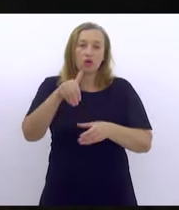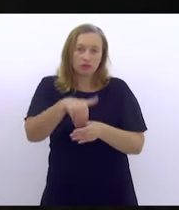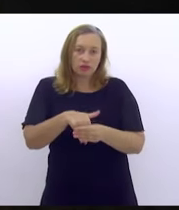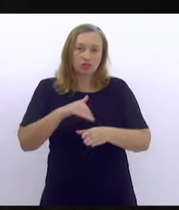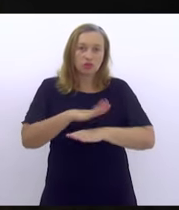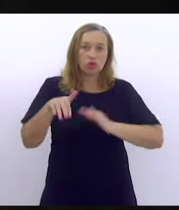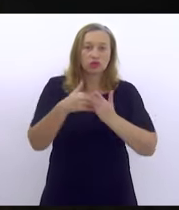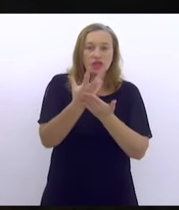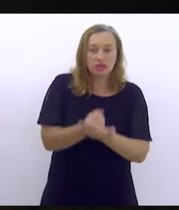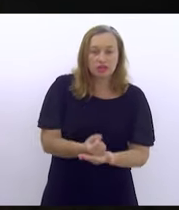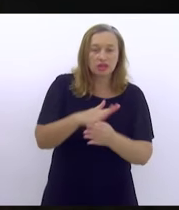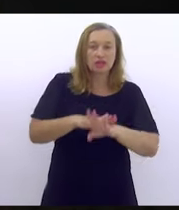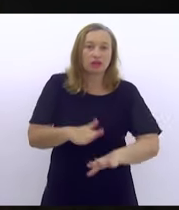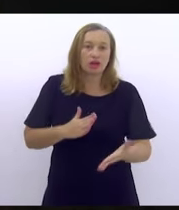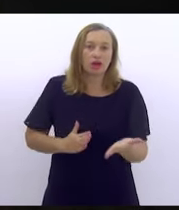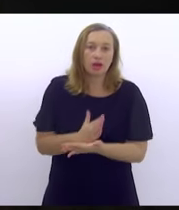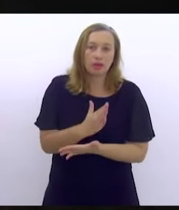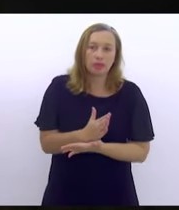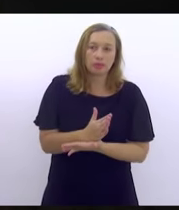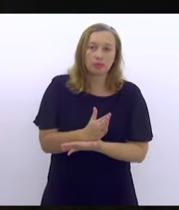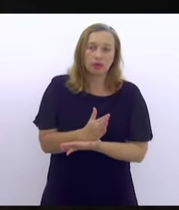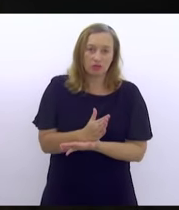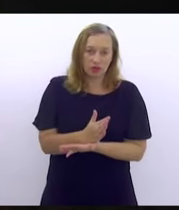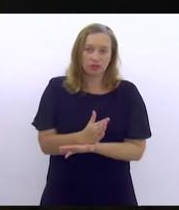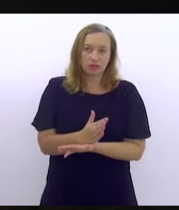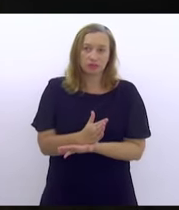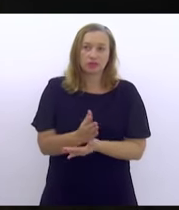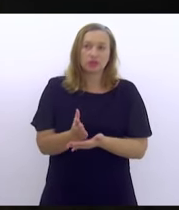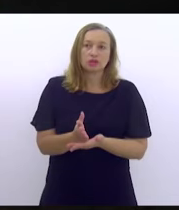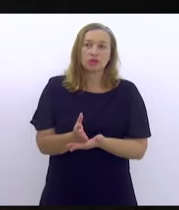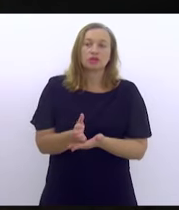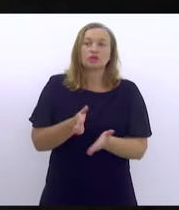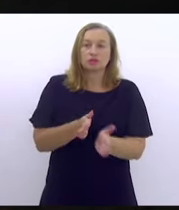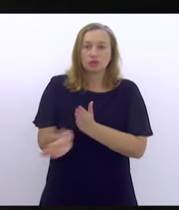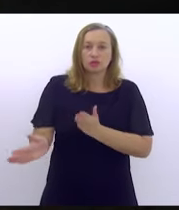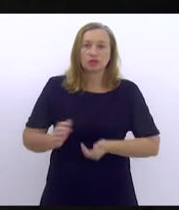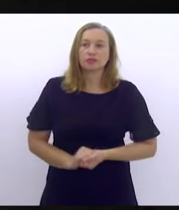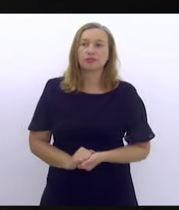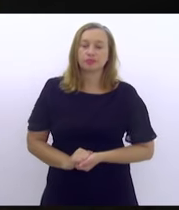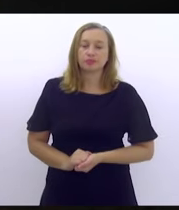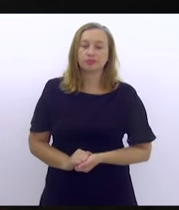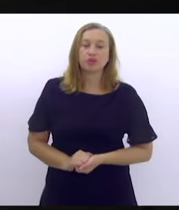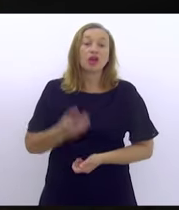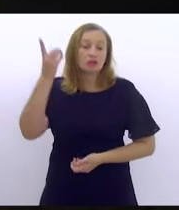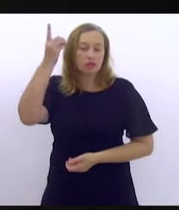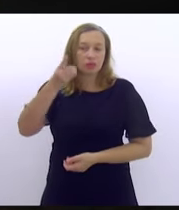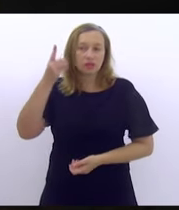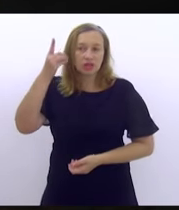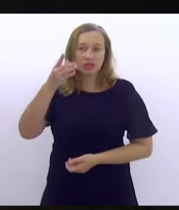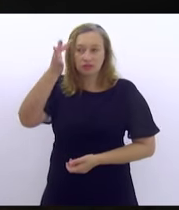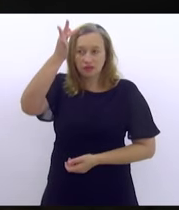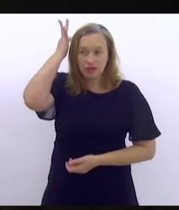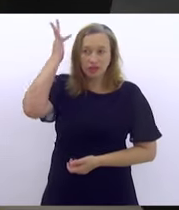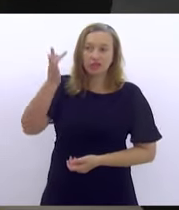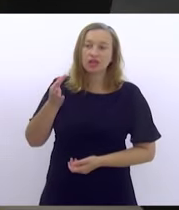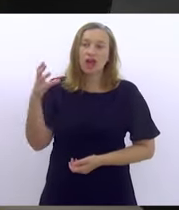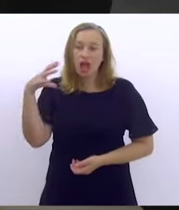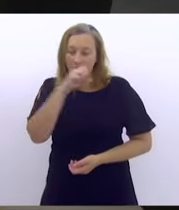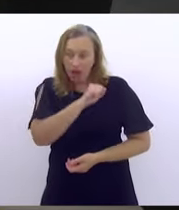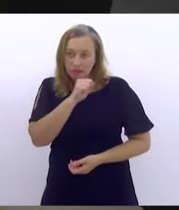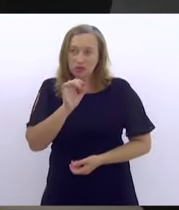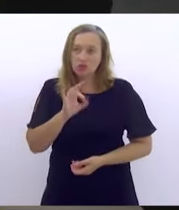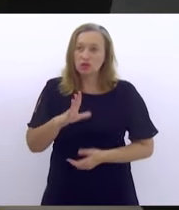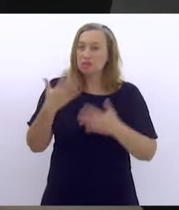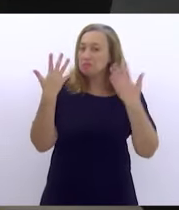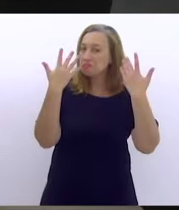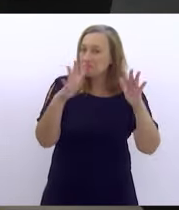votação, os senhores que aprovam permaneçam como estão. Aprovado, vai autógrafo. Deputado Fred Pacheco. Presidente, rapidamente, apenas